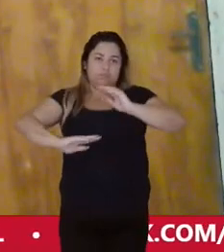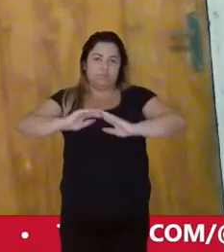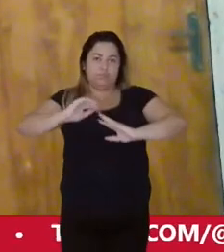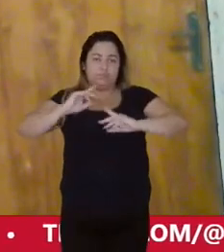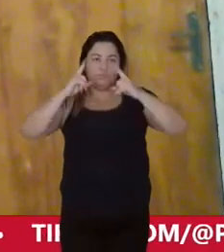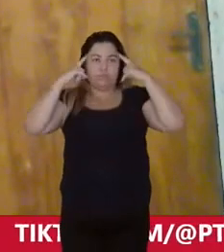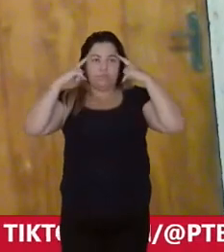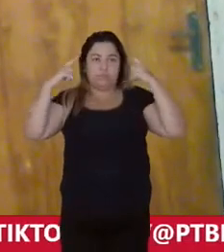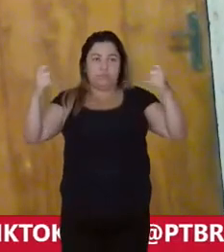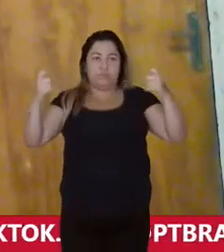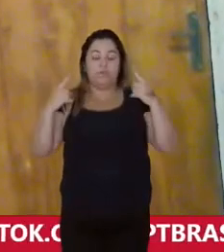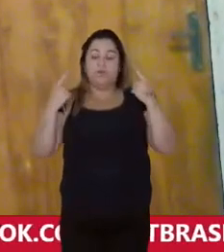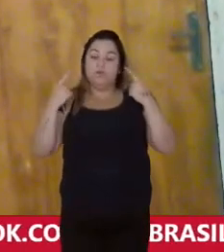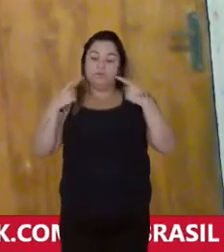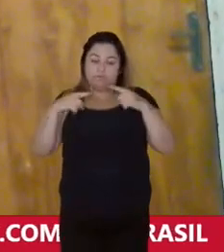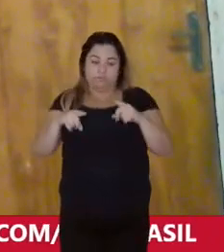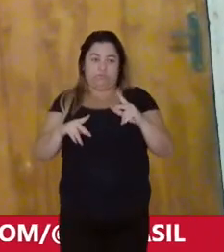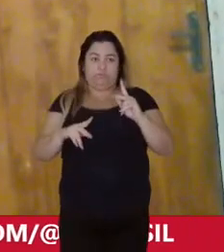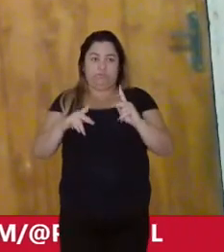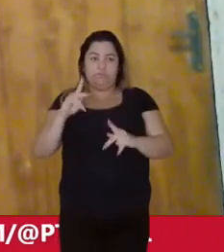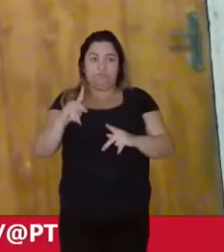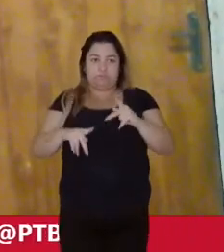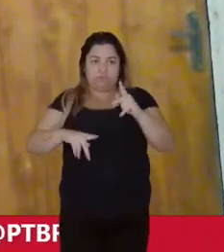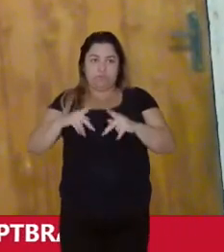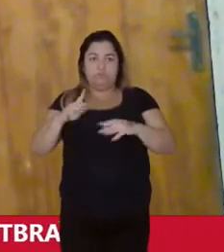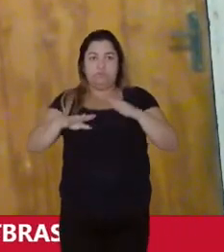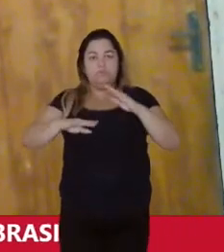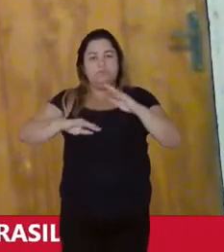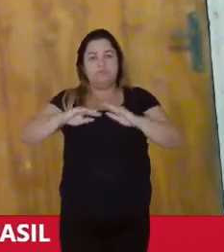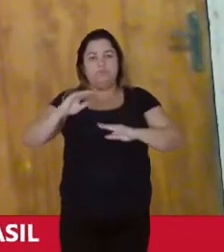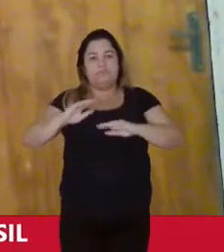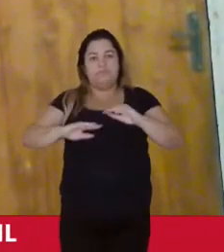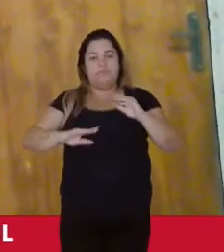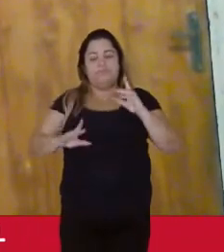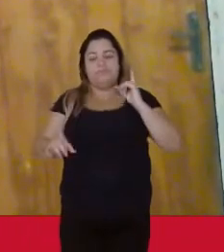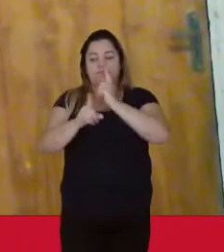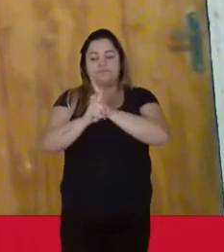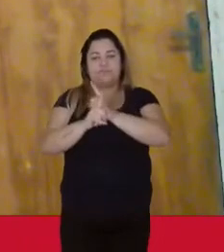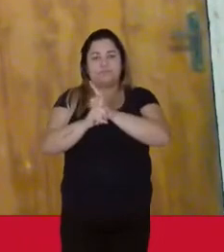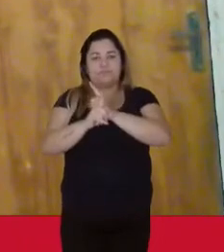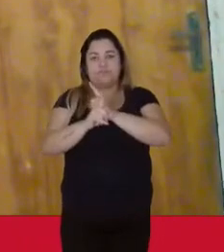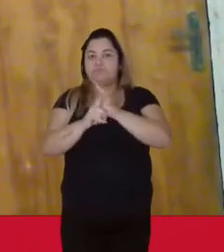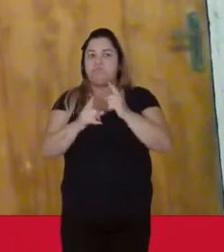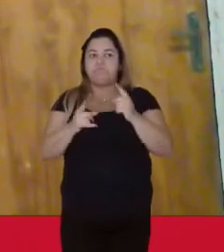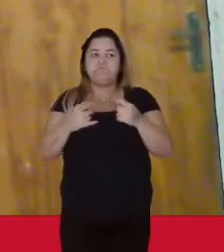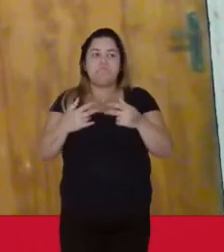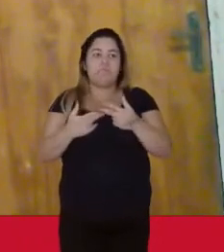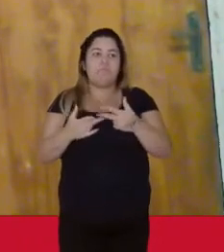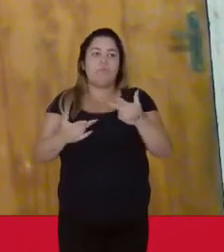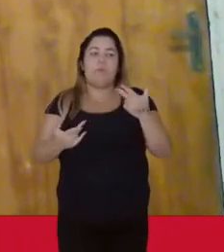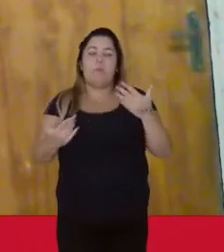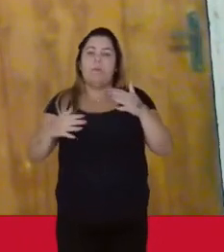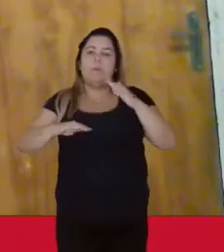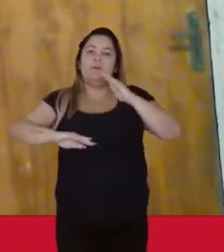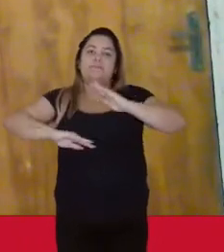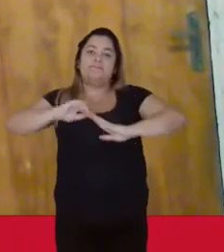violência contra a nossa população, né? Ações que vão de encontro contra qualquer direito humano, e